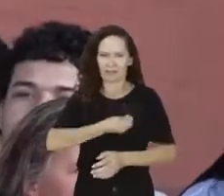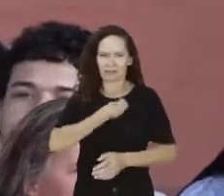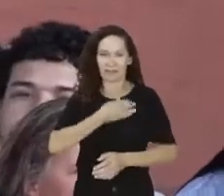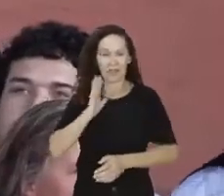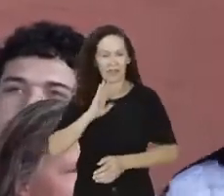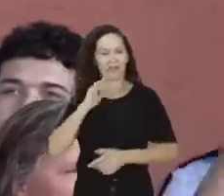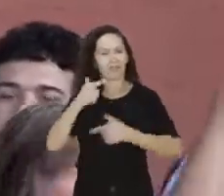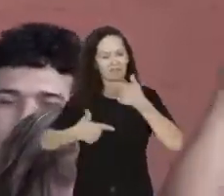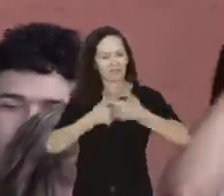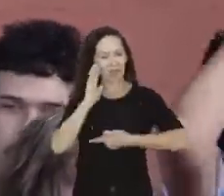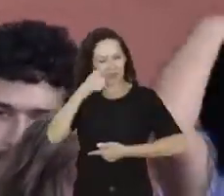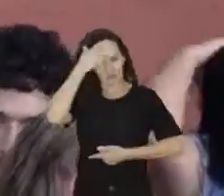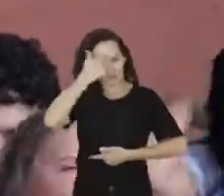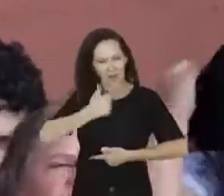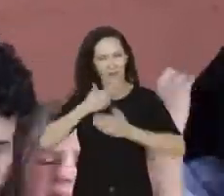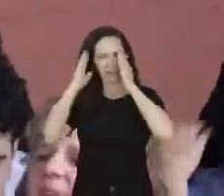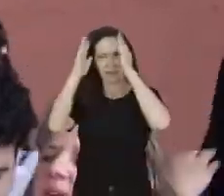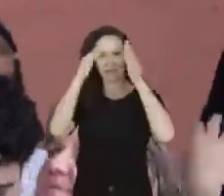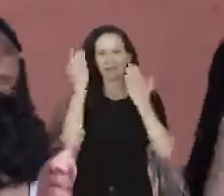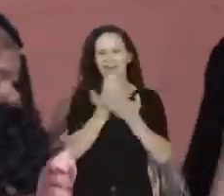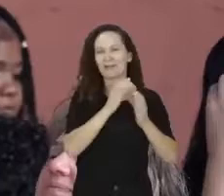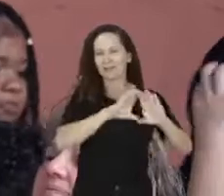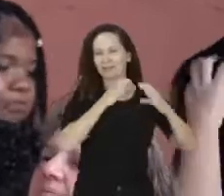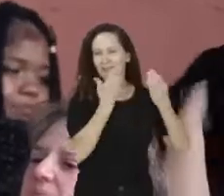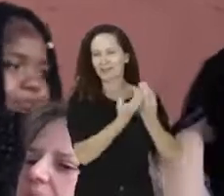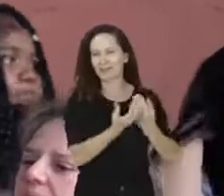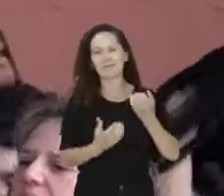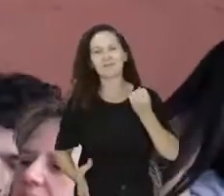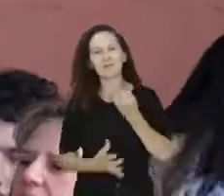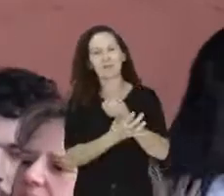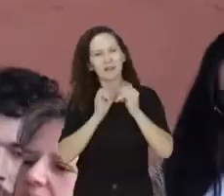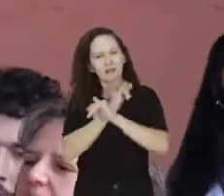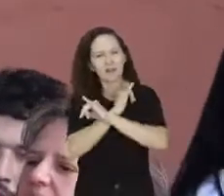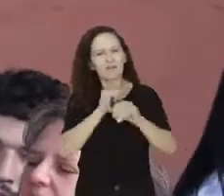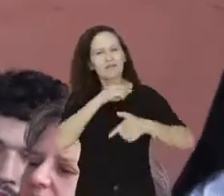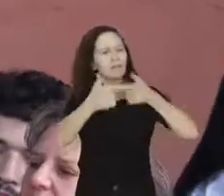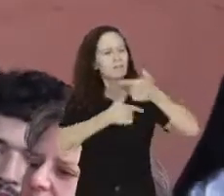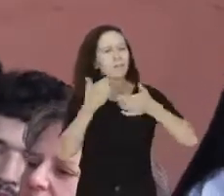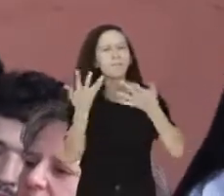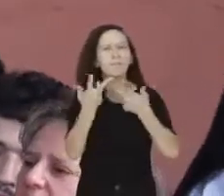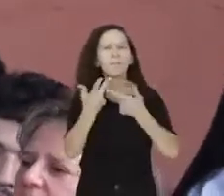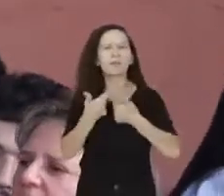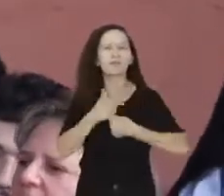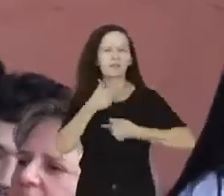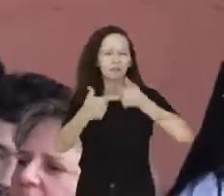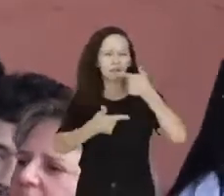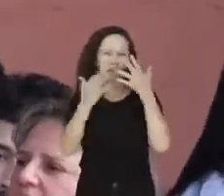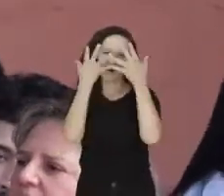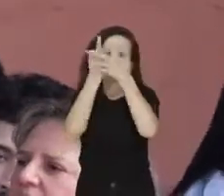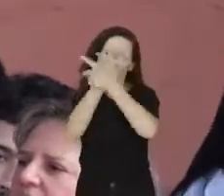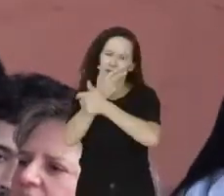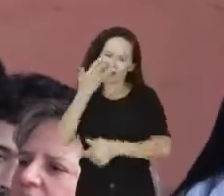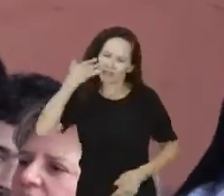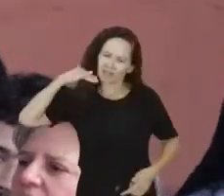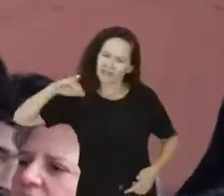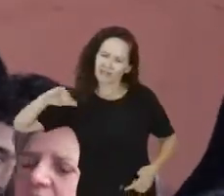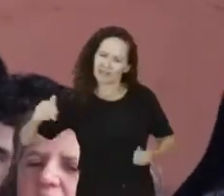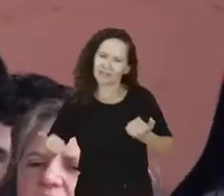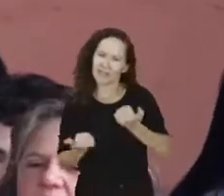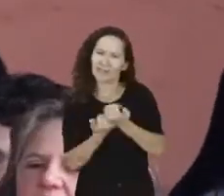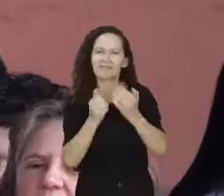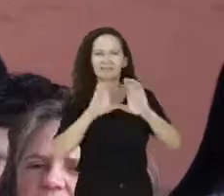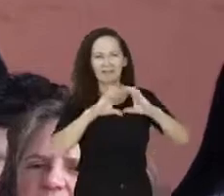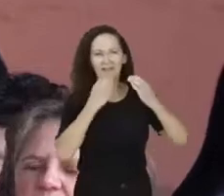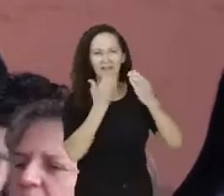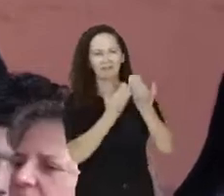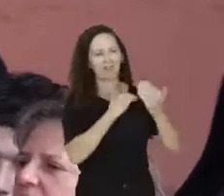Heliópolis e posso garantir para vocês que é um trabalho maravilhoso, é um trabalho lindo feito com essas crianças aqui da comunidade, que estão no CCA, que